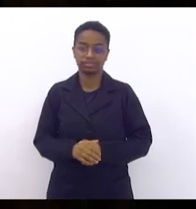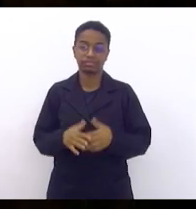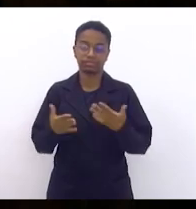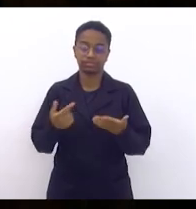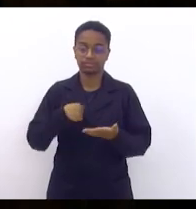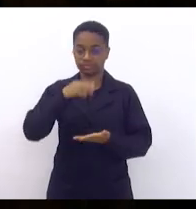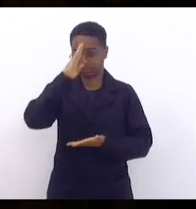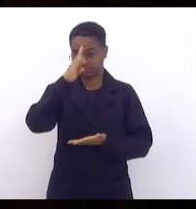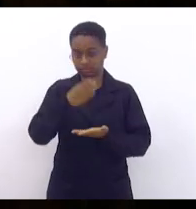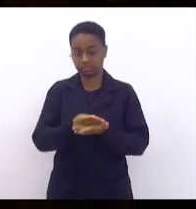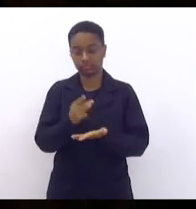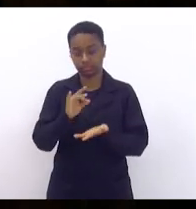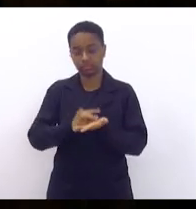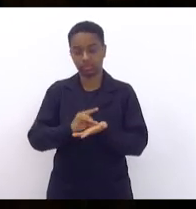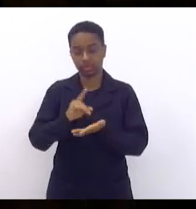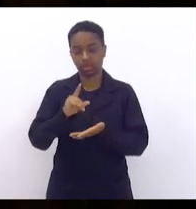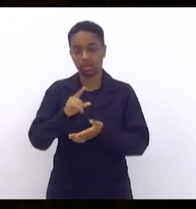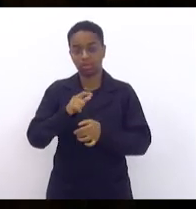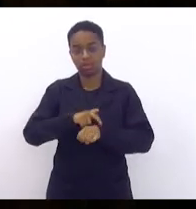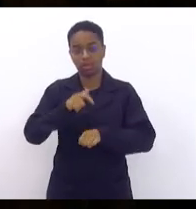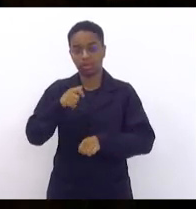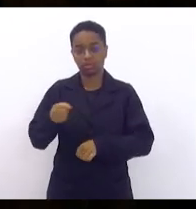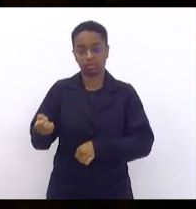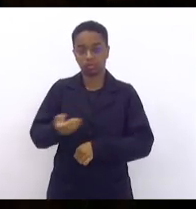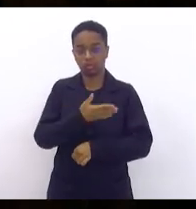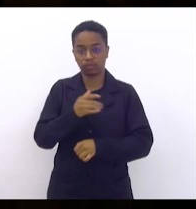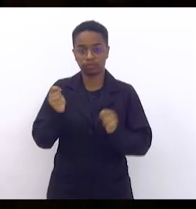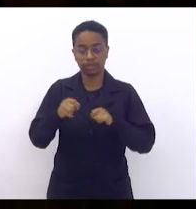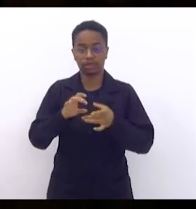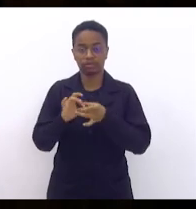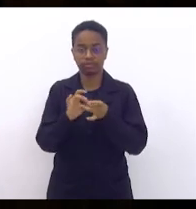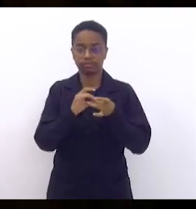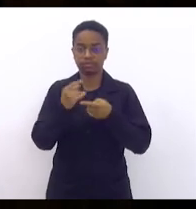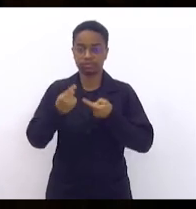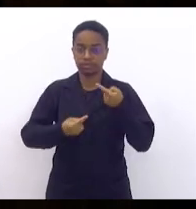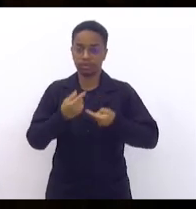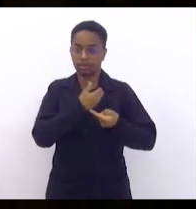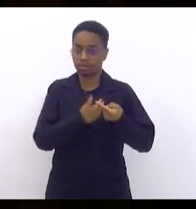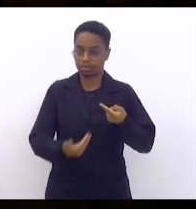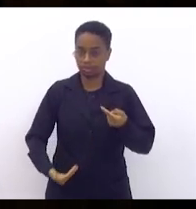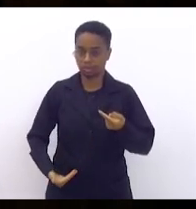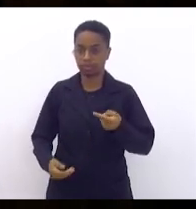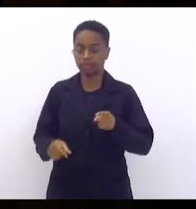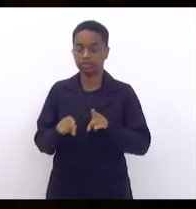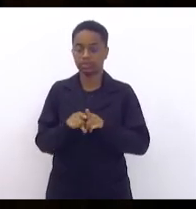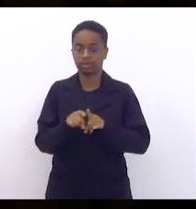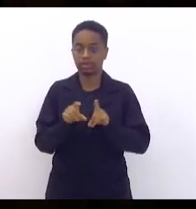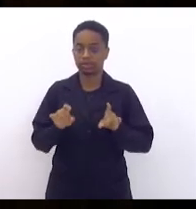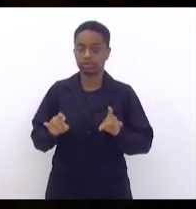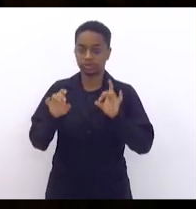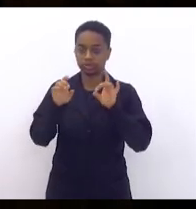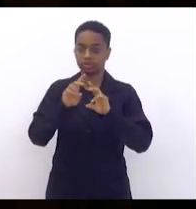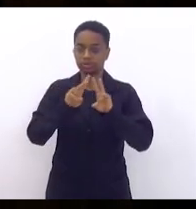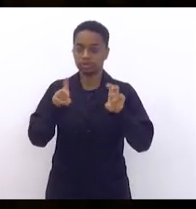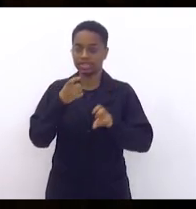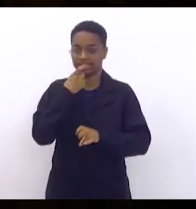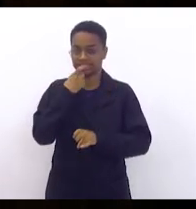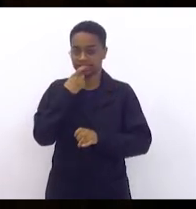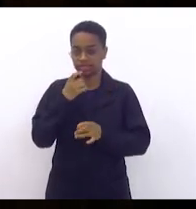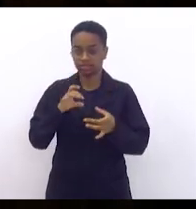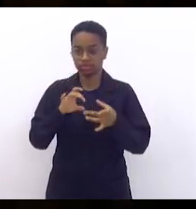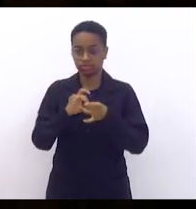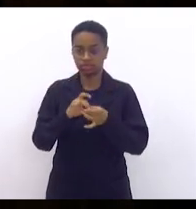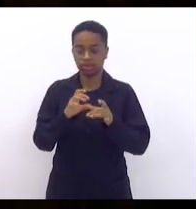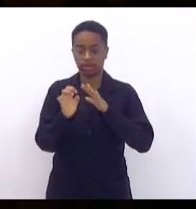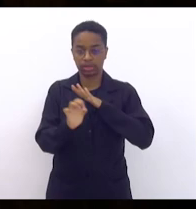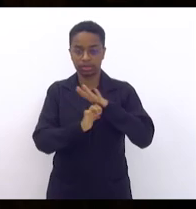eu acredito que realmente que seja um novo momento dessa reconexão da política pública de resíduo e especial do plástico com as